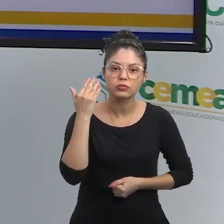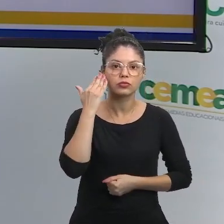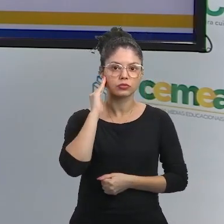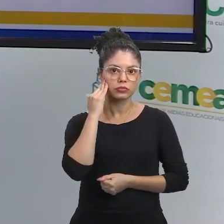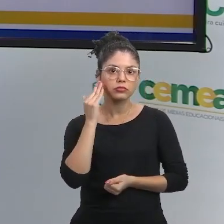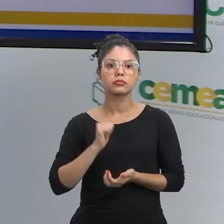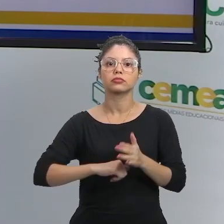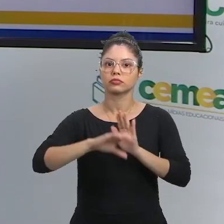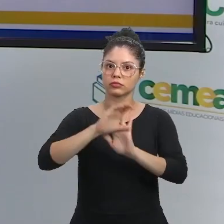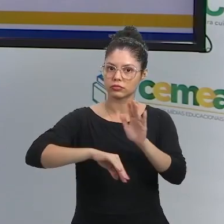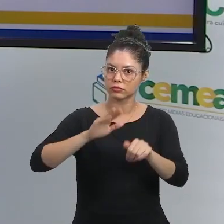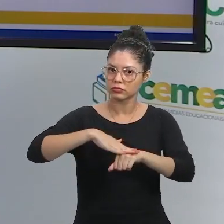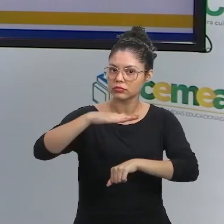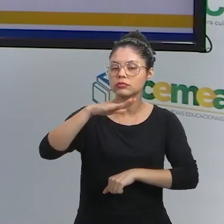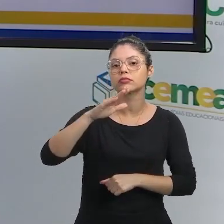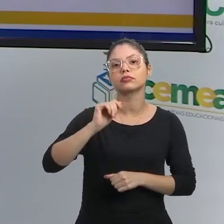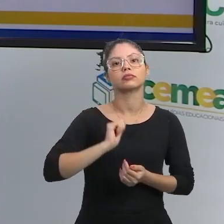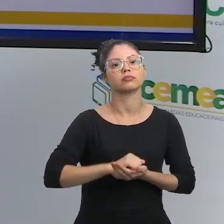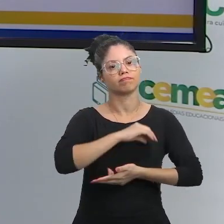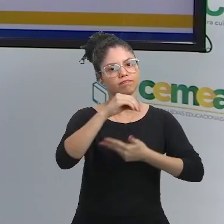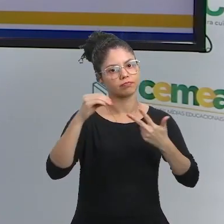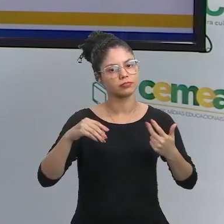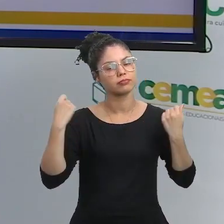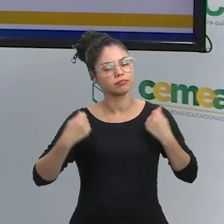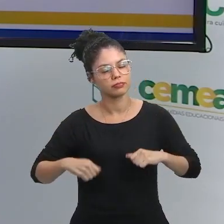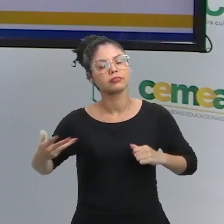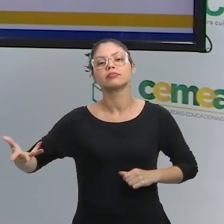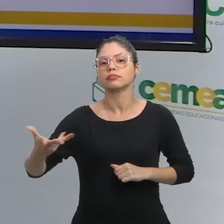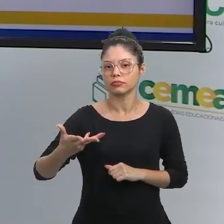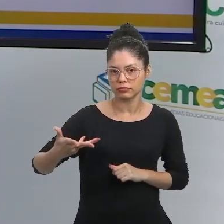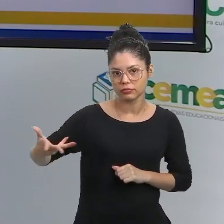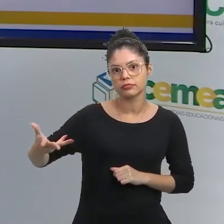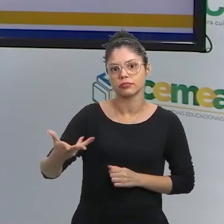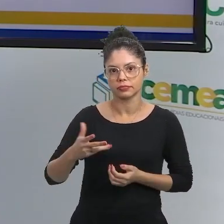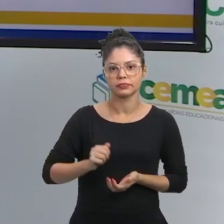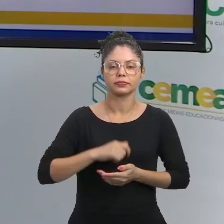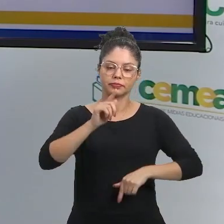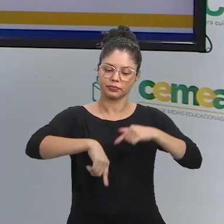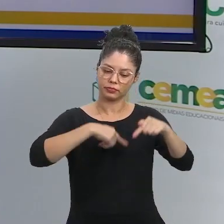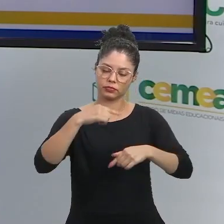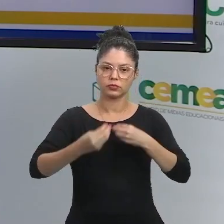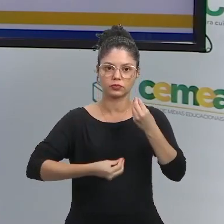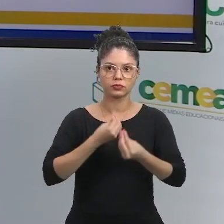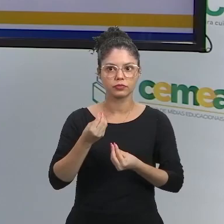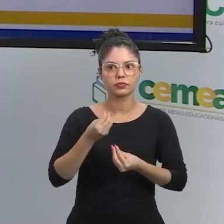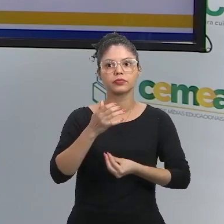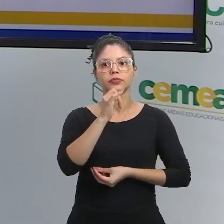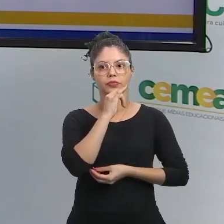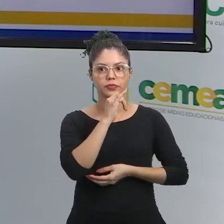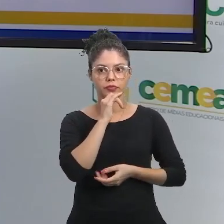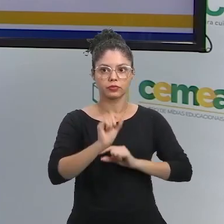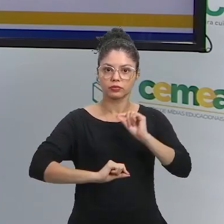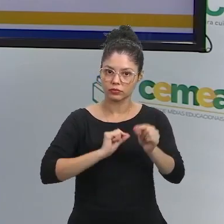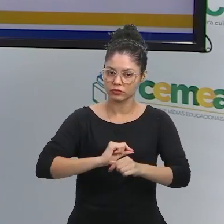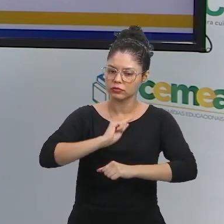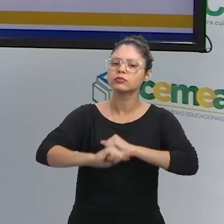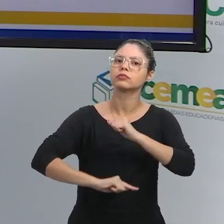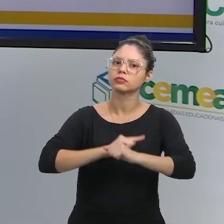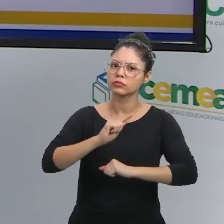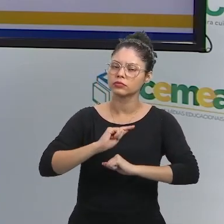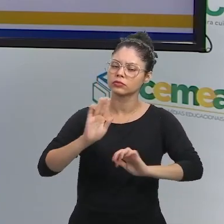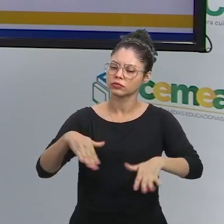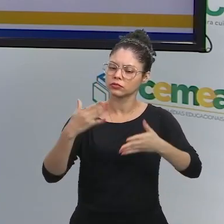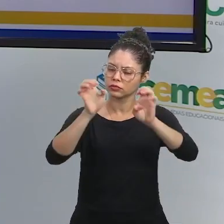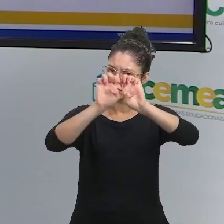entender aqueles conteúdos que mais caem no Enem, vocês têm que saber o básico da química, como, por exemplo, o que é um átomo, qual